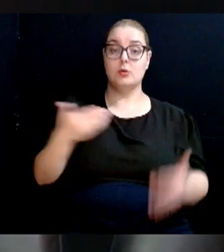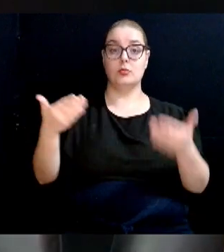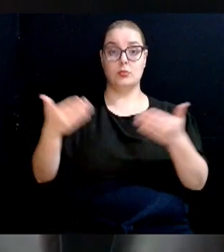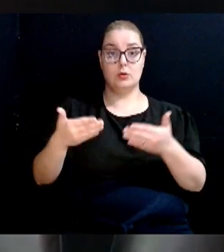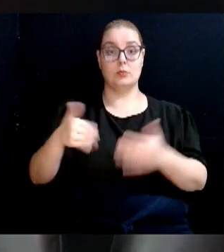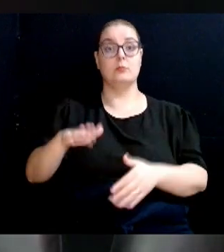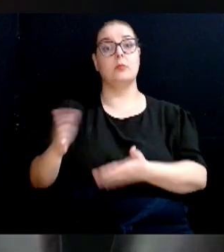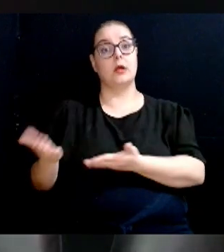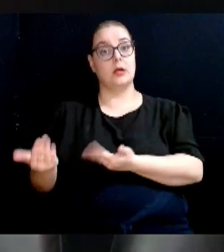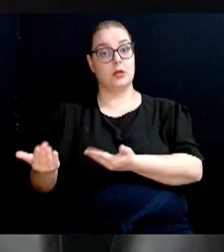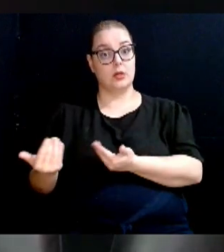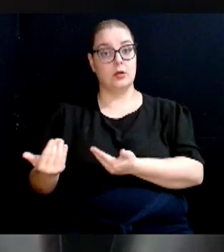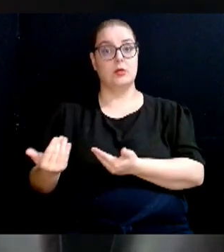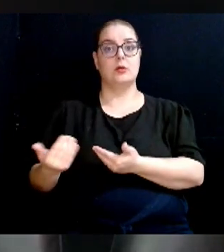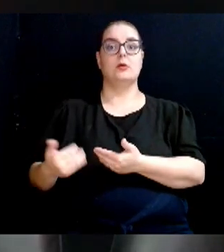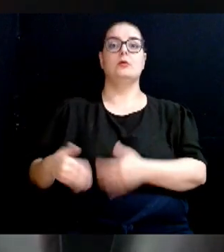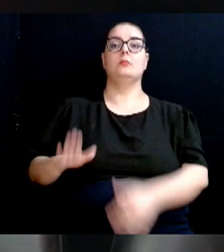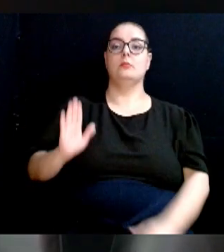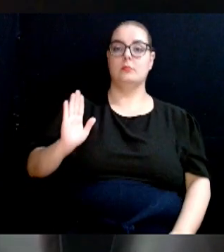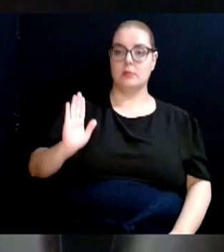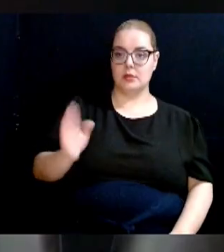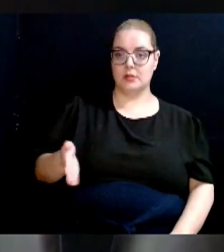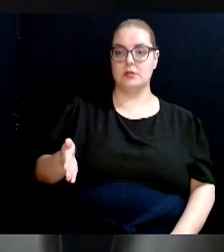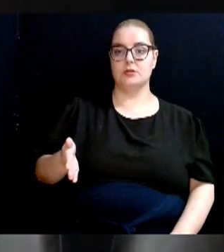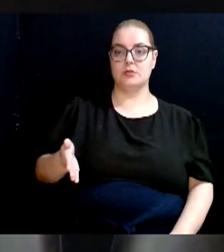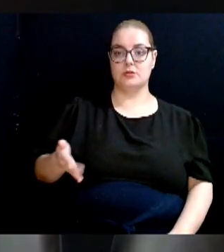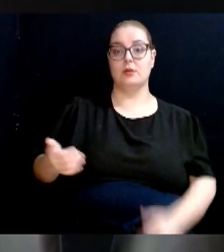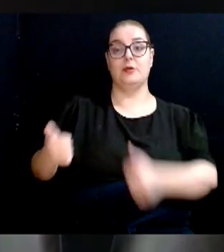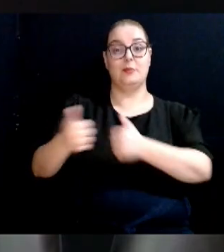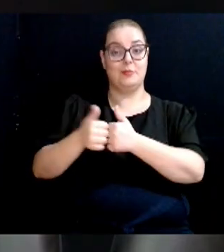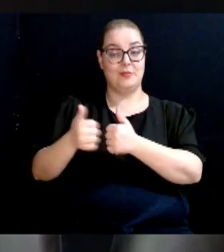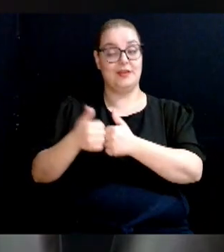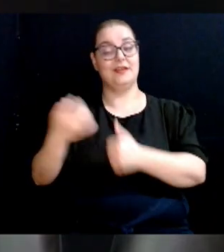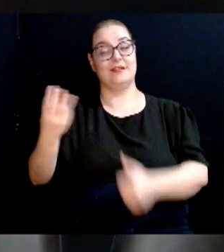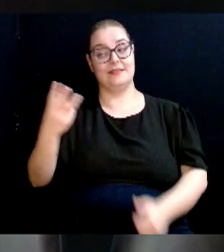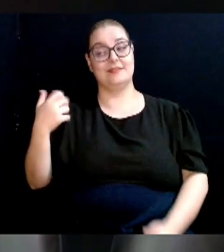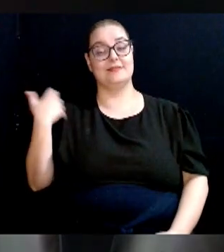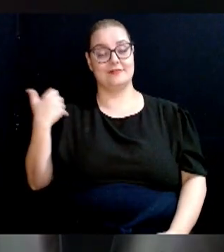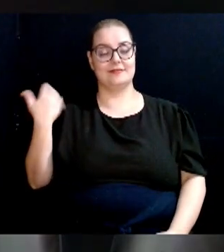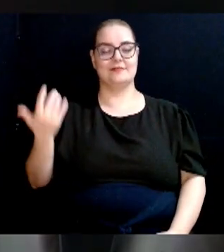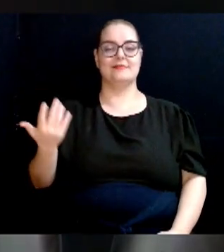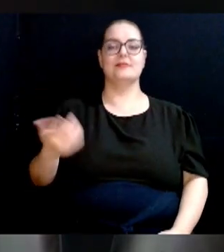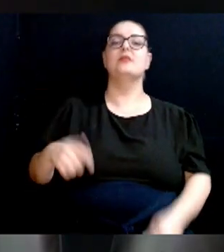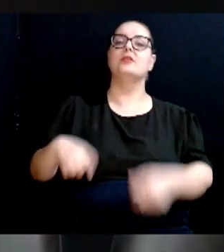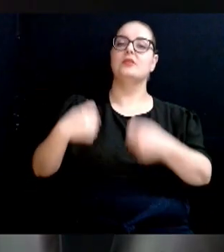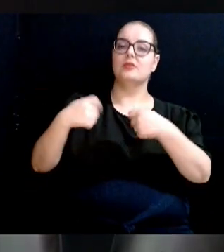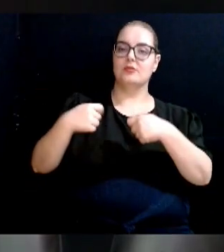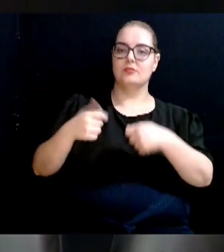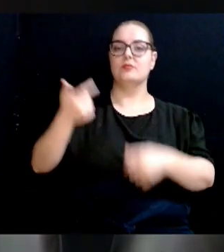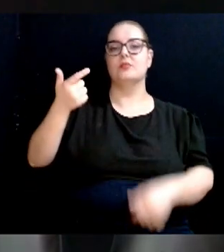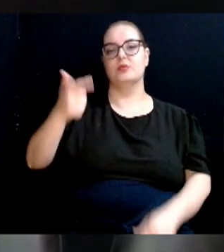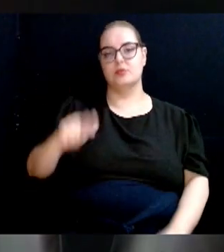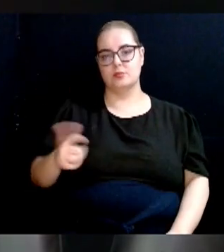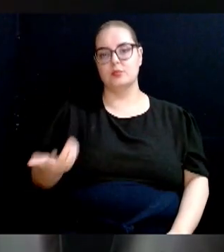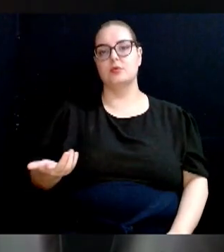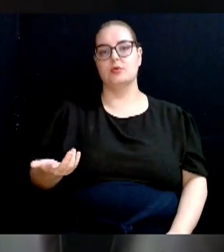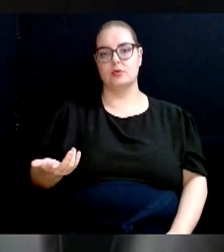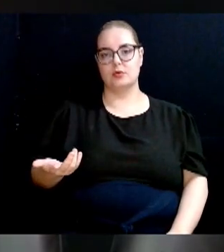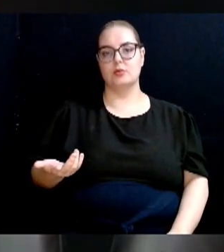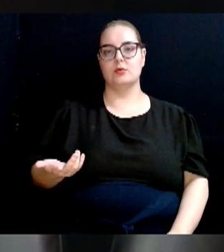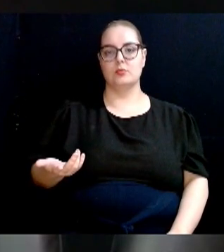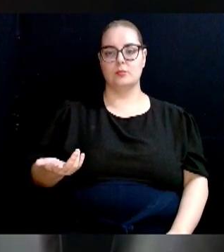mas chegando já ali, né, perto da terceira idade, precisamos continuar com